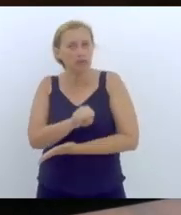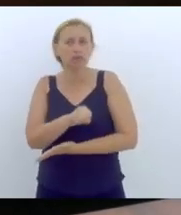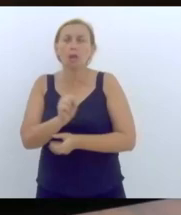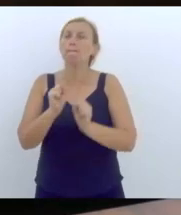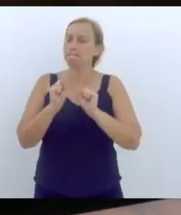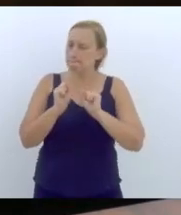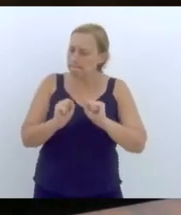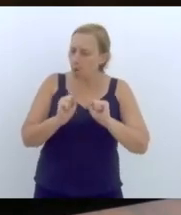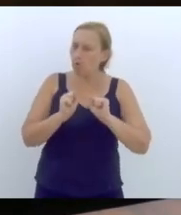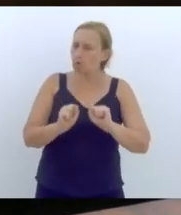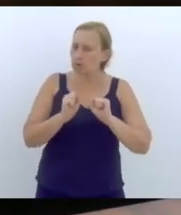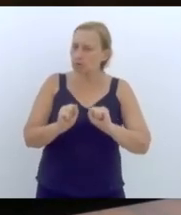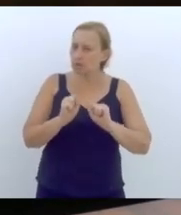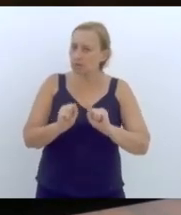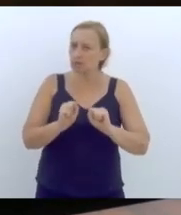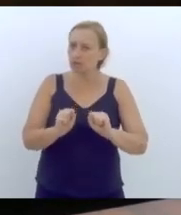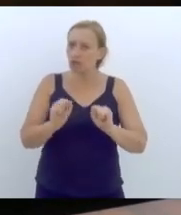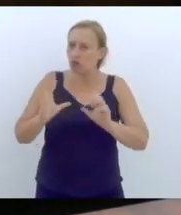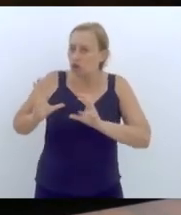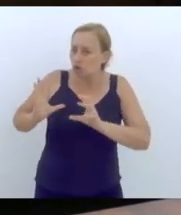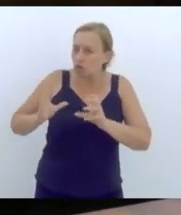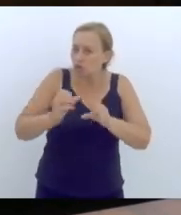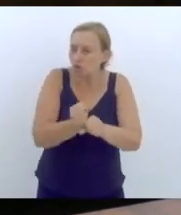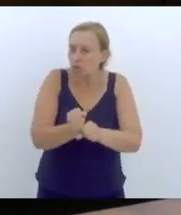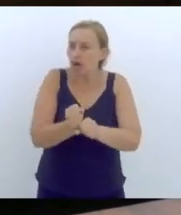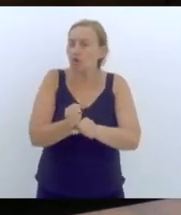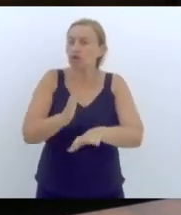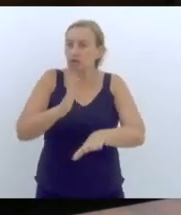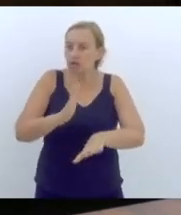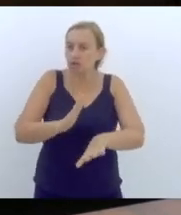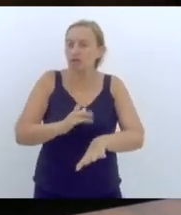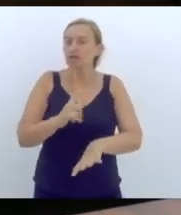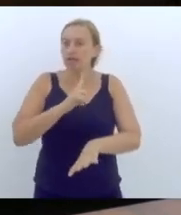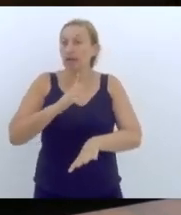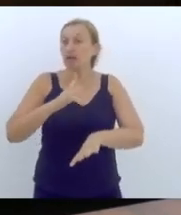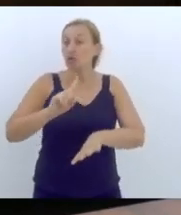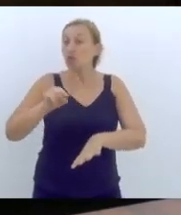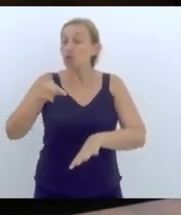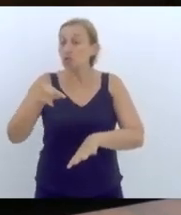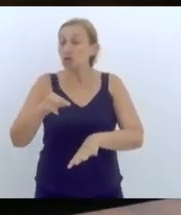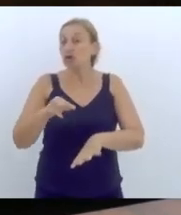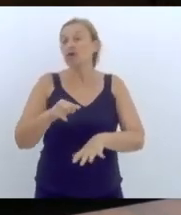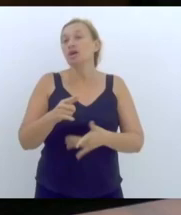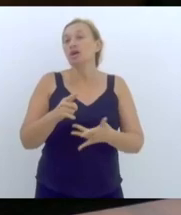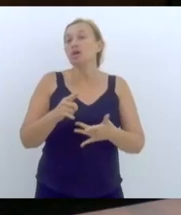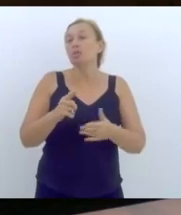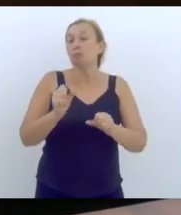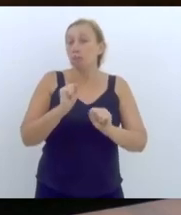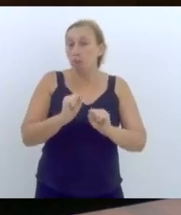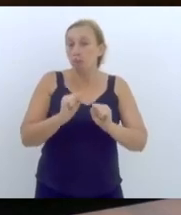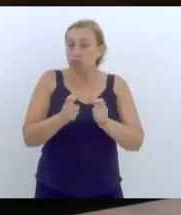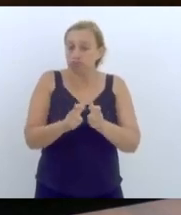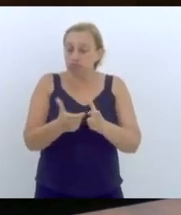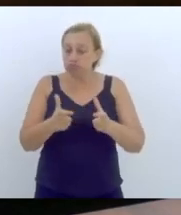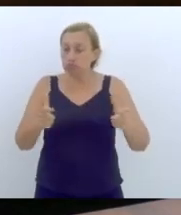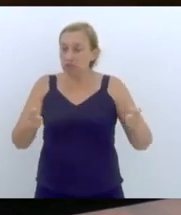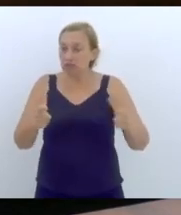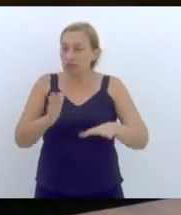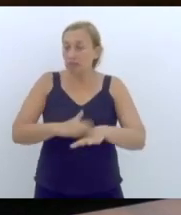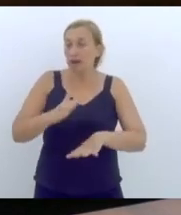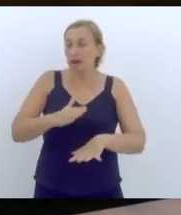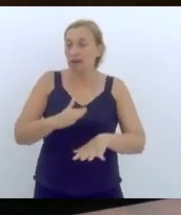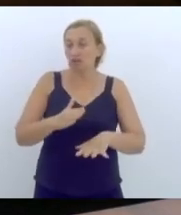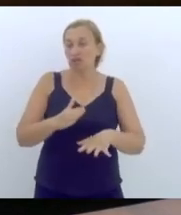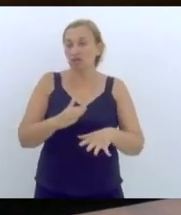pode e deve fundir com o que já é existente, porque prevê um leque maior de situações de